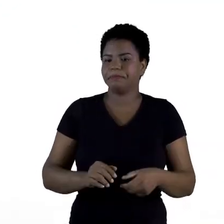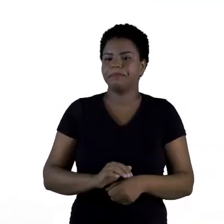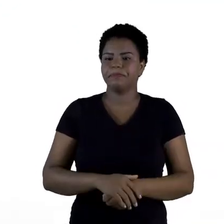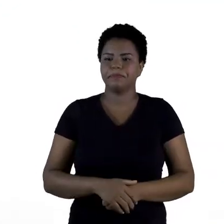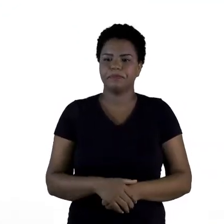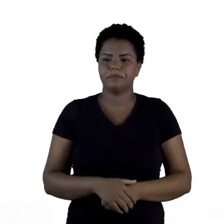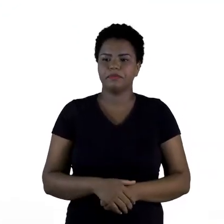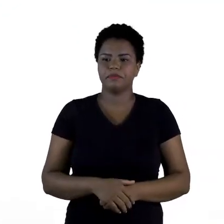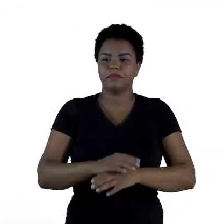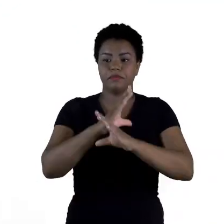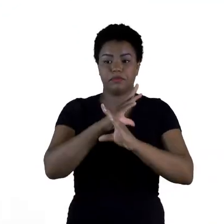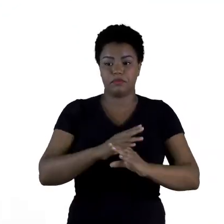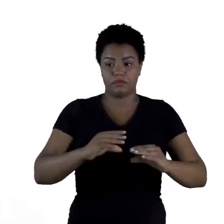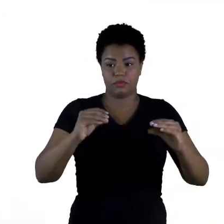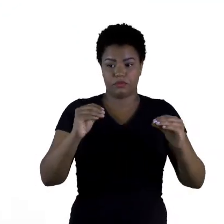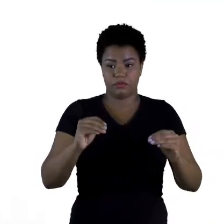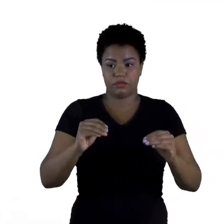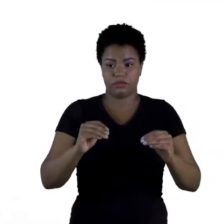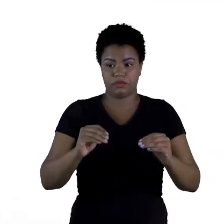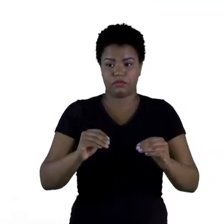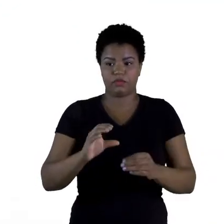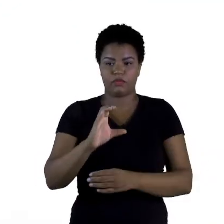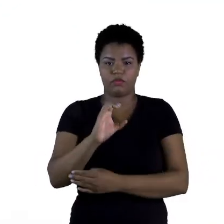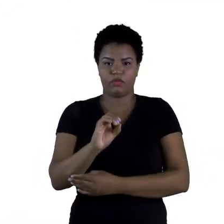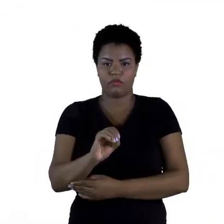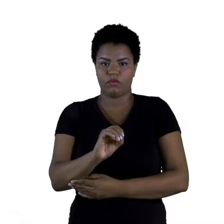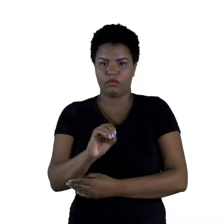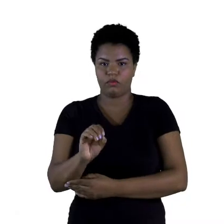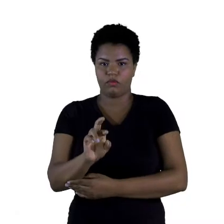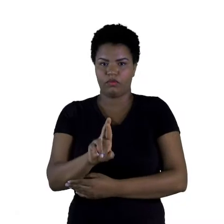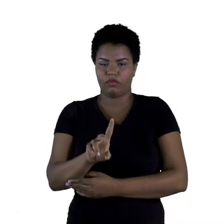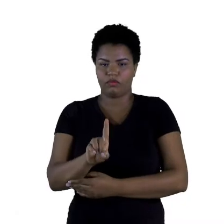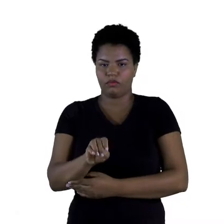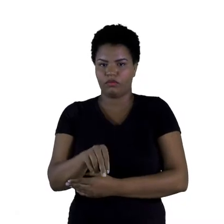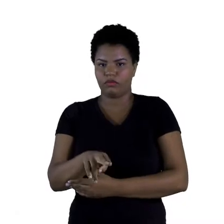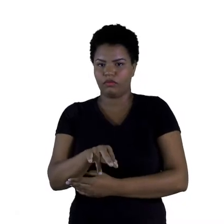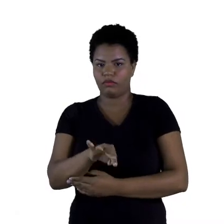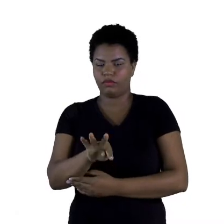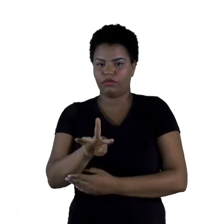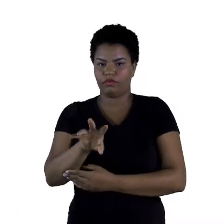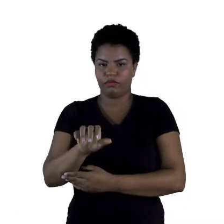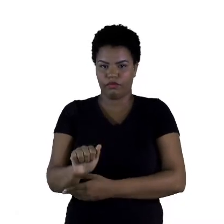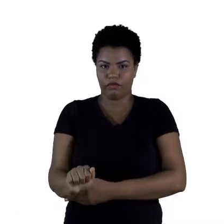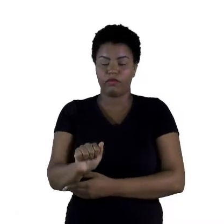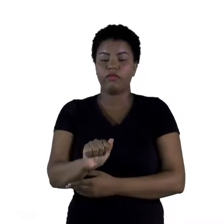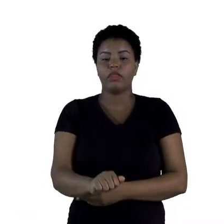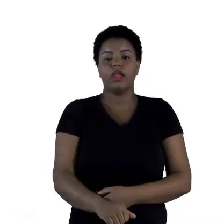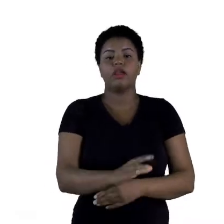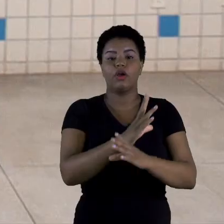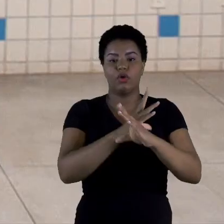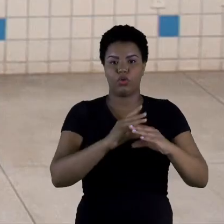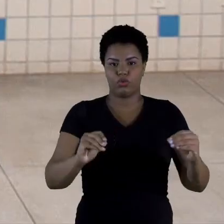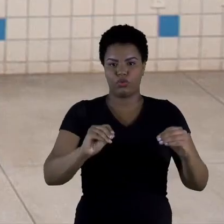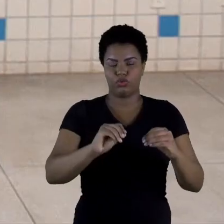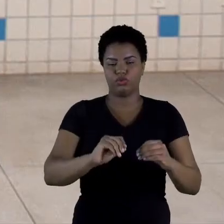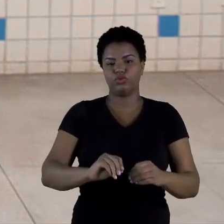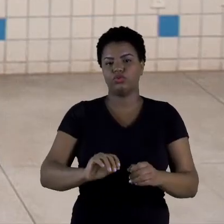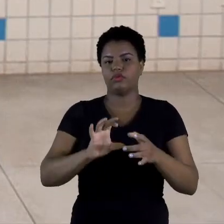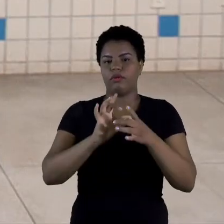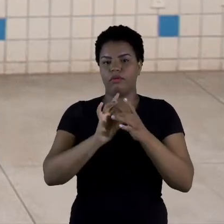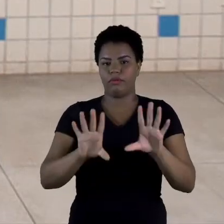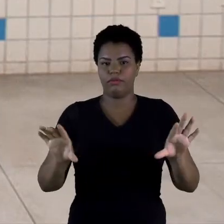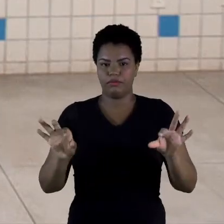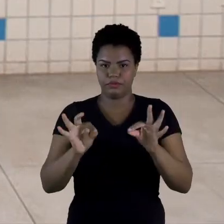as conjunções coordenativas e as conjunções subordinativas. Então, vimos que são